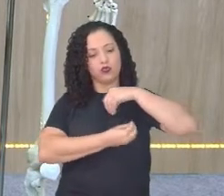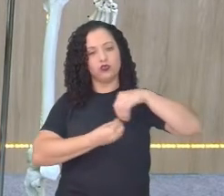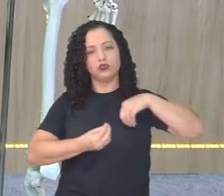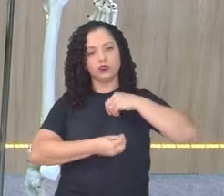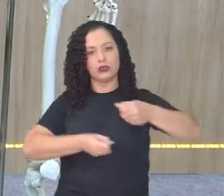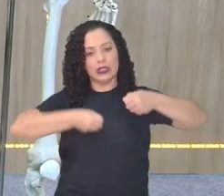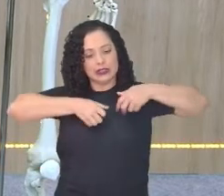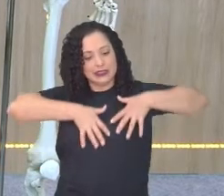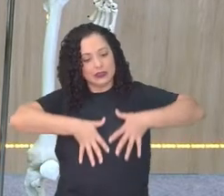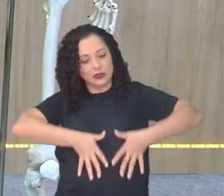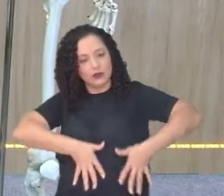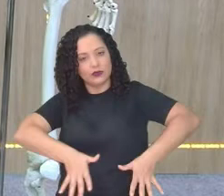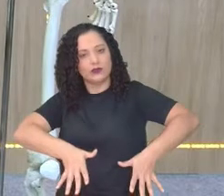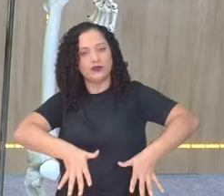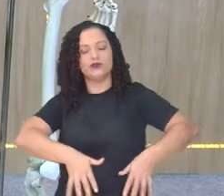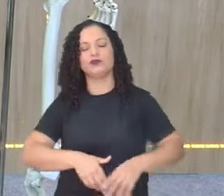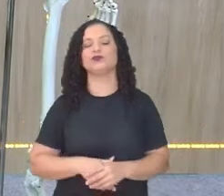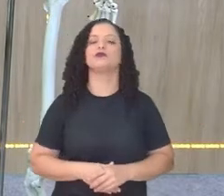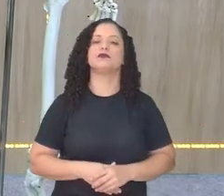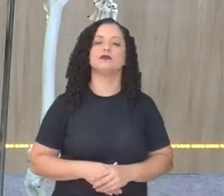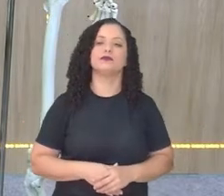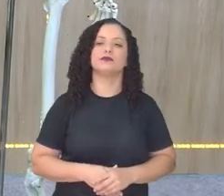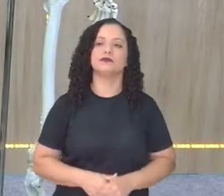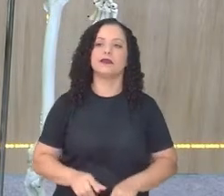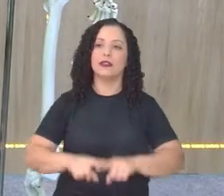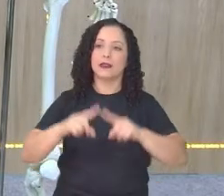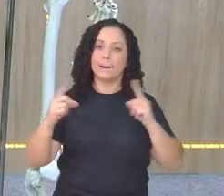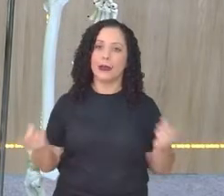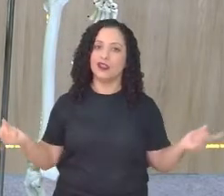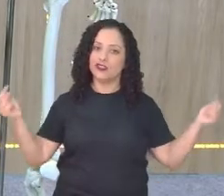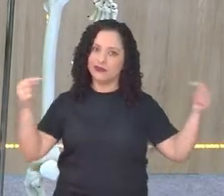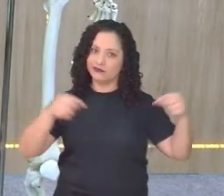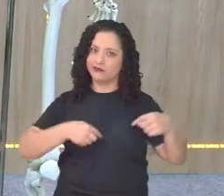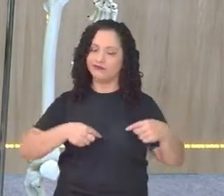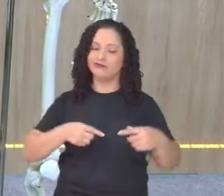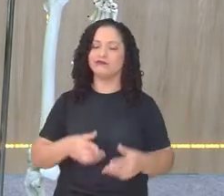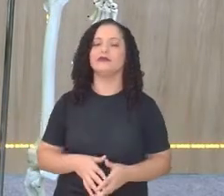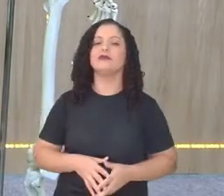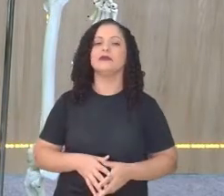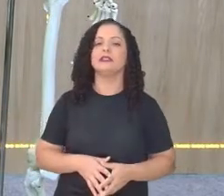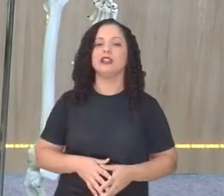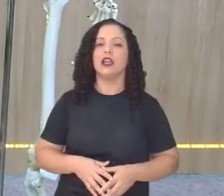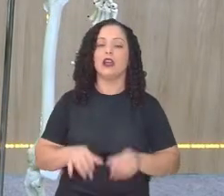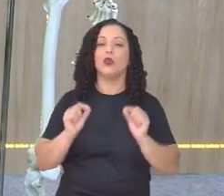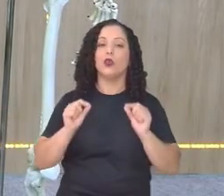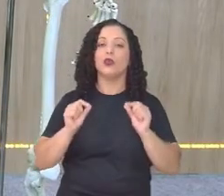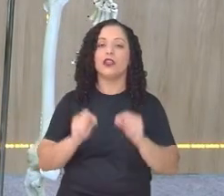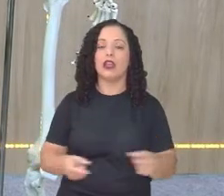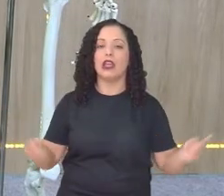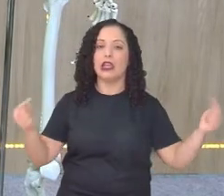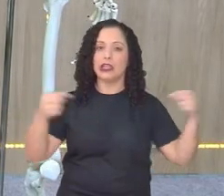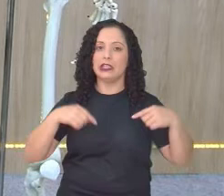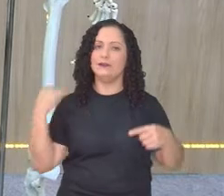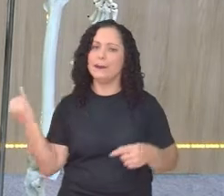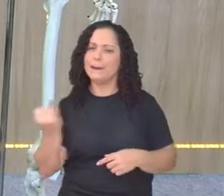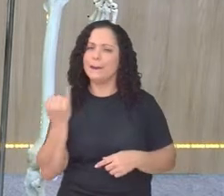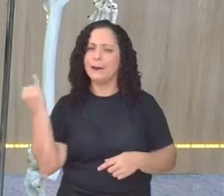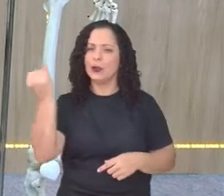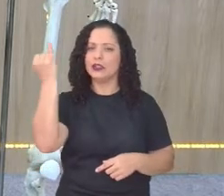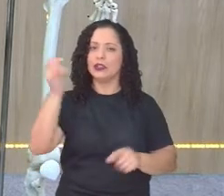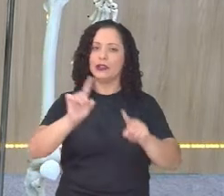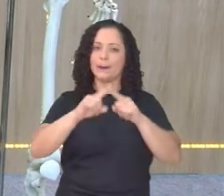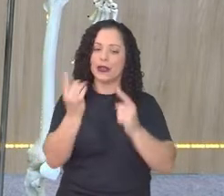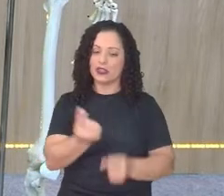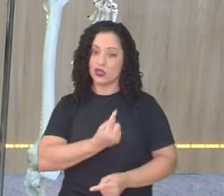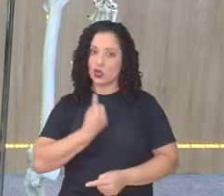ouvido falar também. Mas, esse sistema circulatório, né, como eu já disse, ele é muito importante, mas ele não